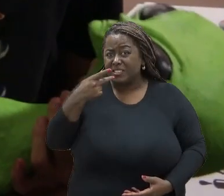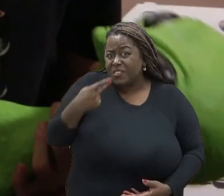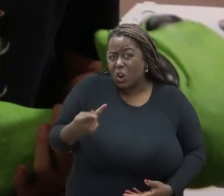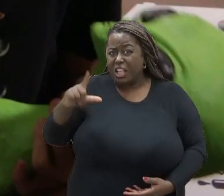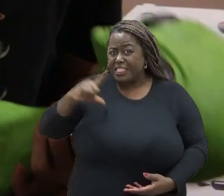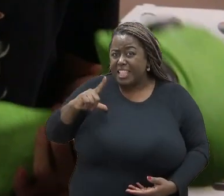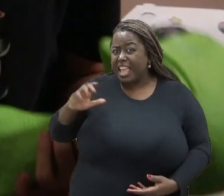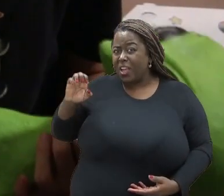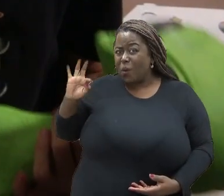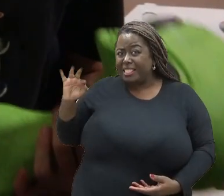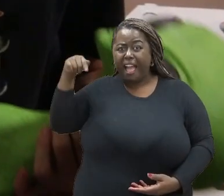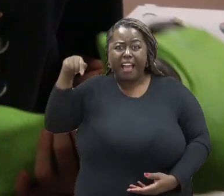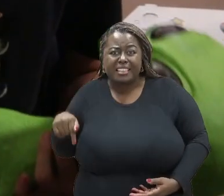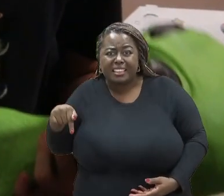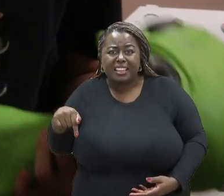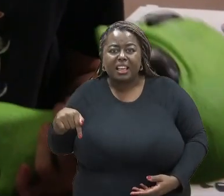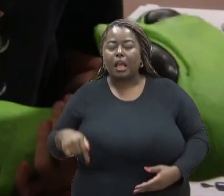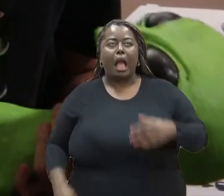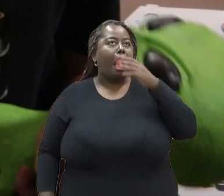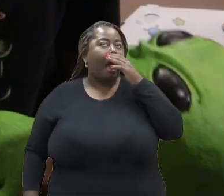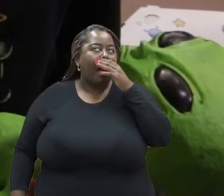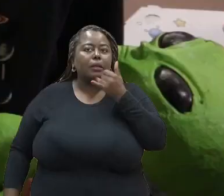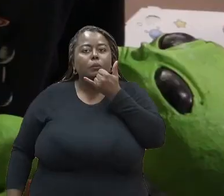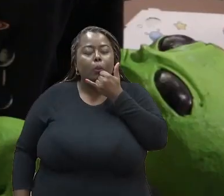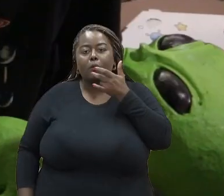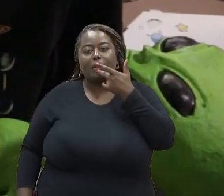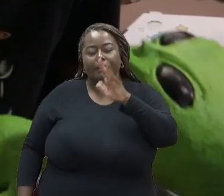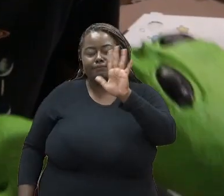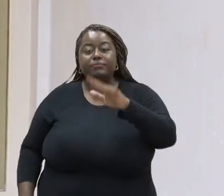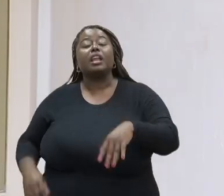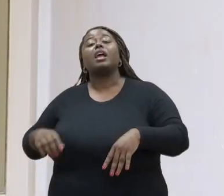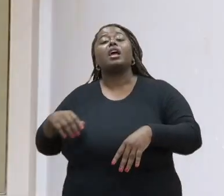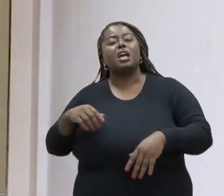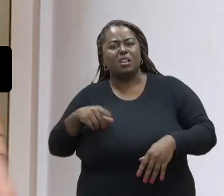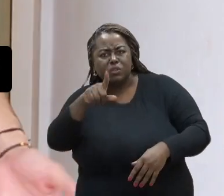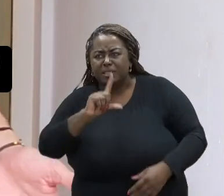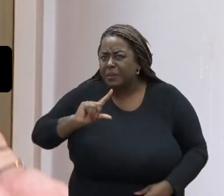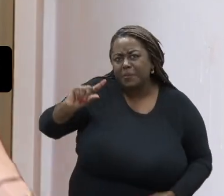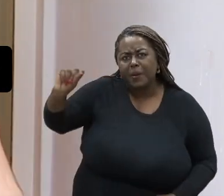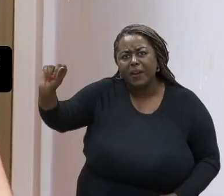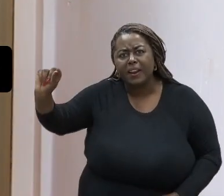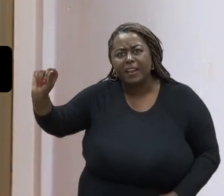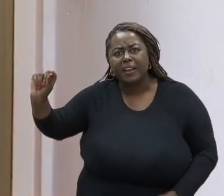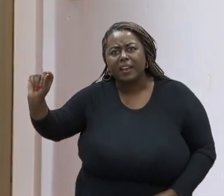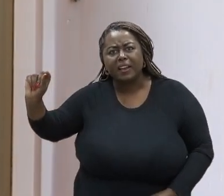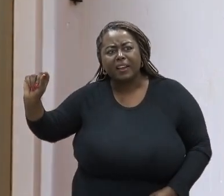me dizendo que tinha um alien aqui. Ai, eu falei alien. Vou falar de novo. Você já tá indo